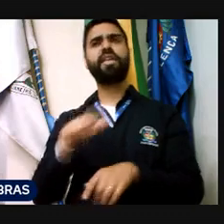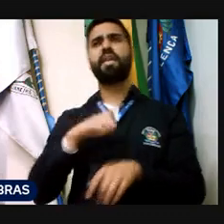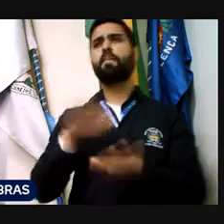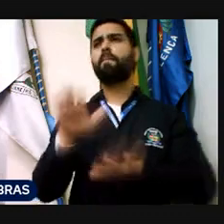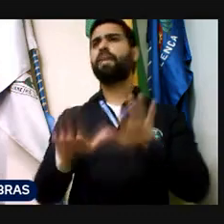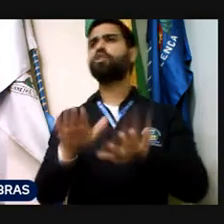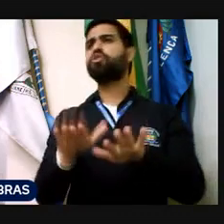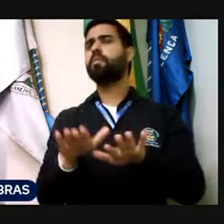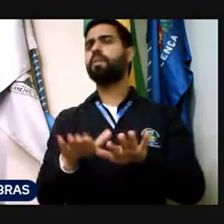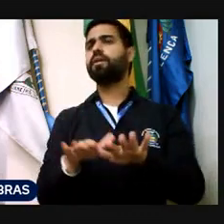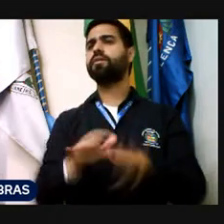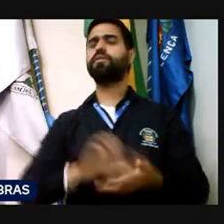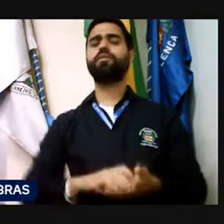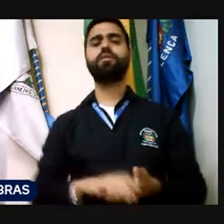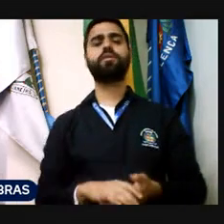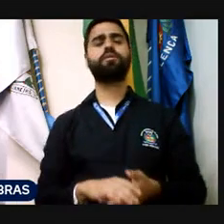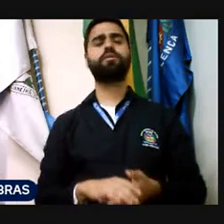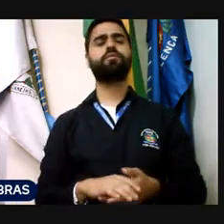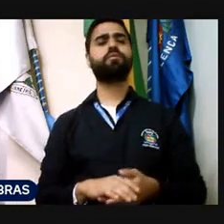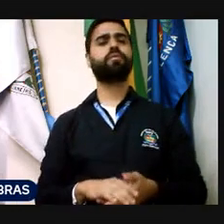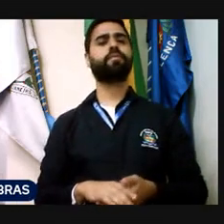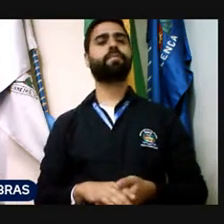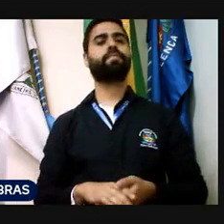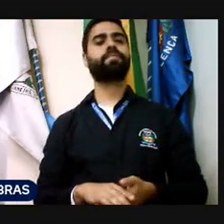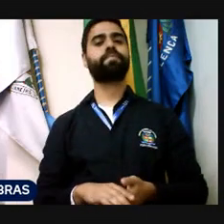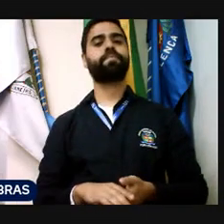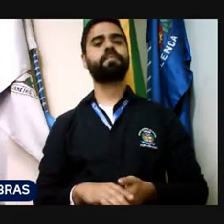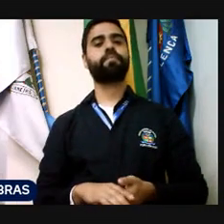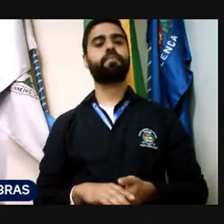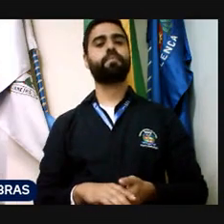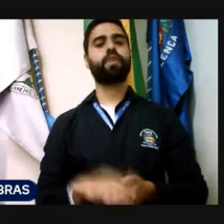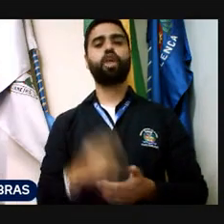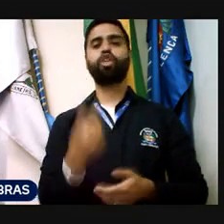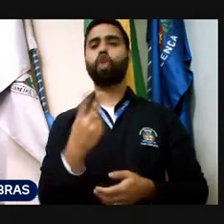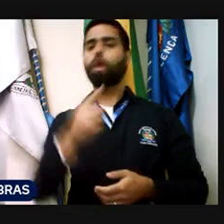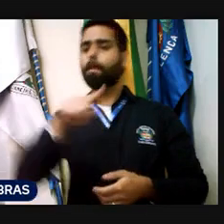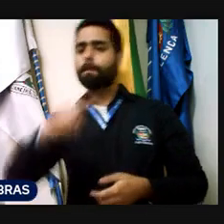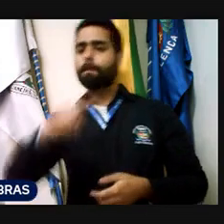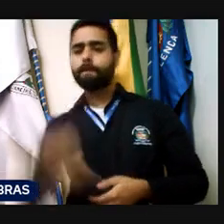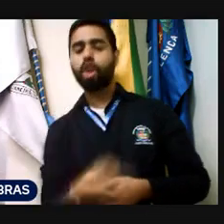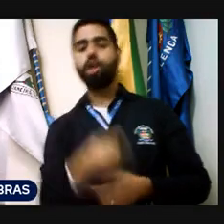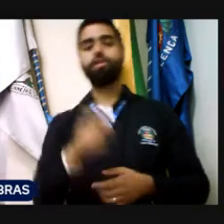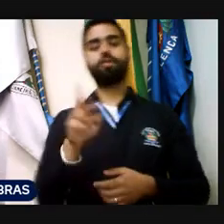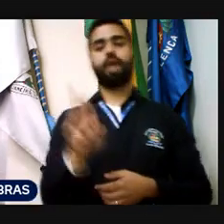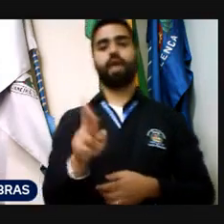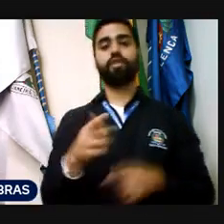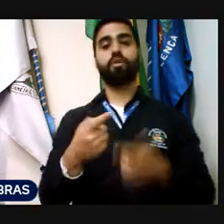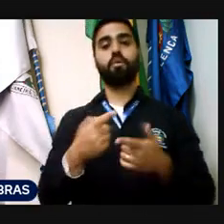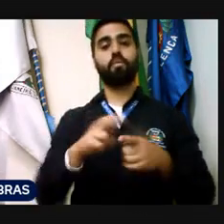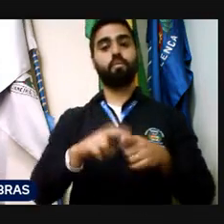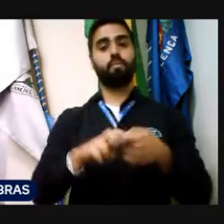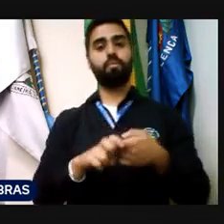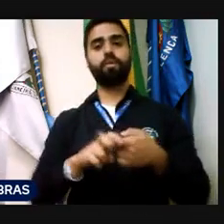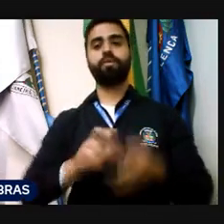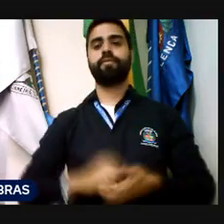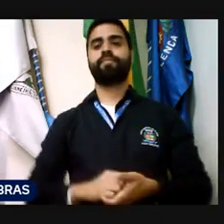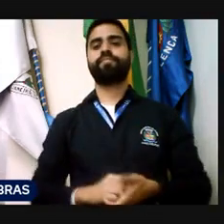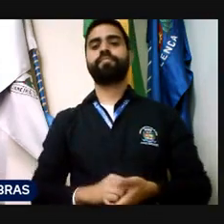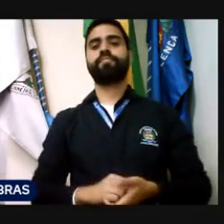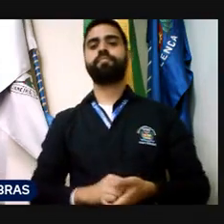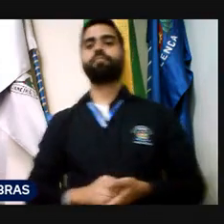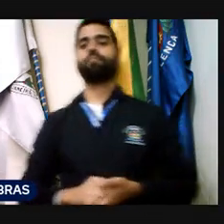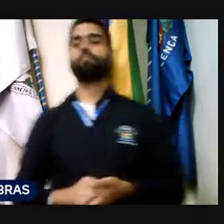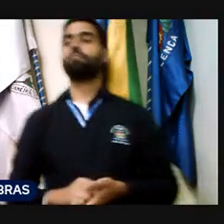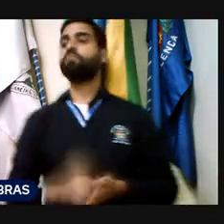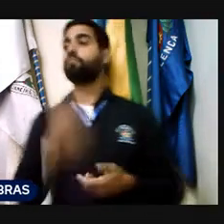viabilizar o empreendimento é de aproximadamente R$ 2 milhões. Desta forma, reiterando o protesto de estima e